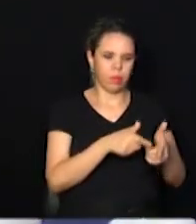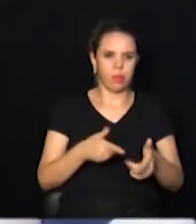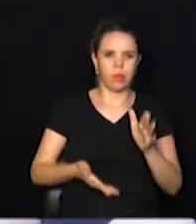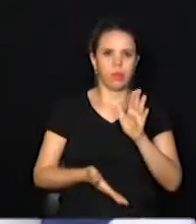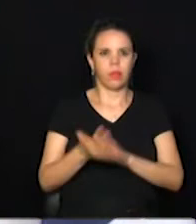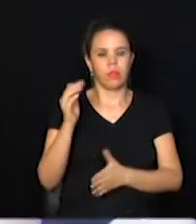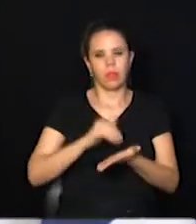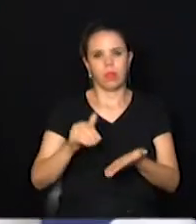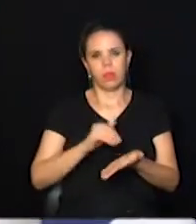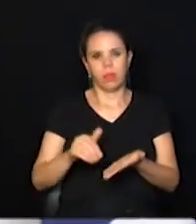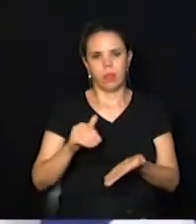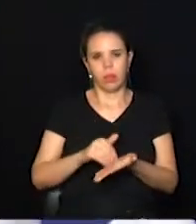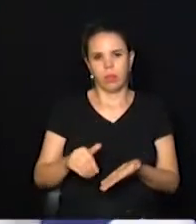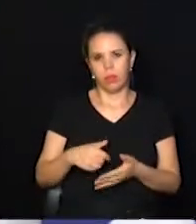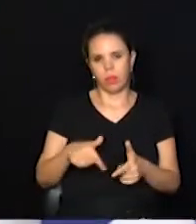do